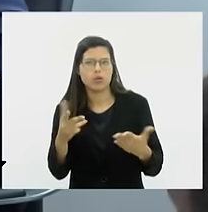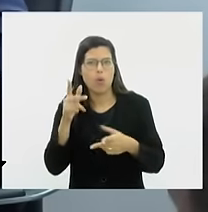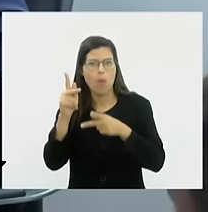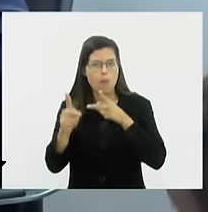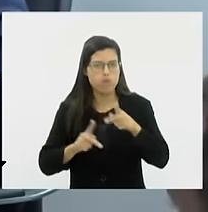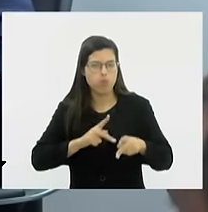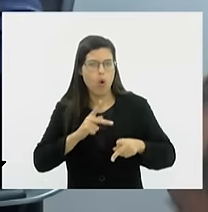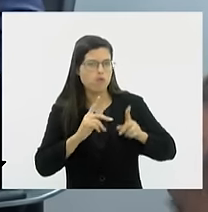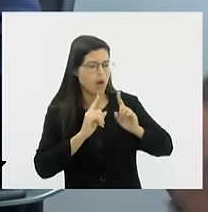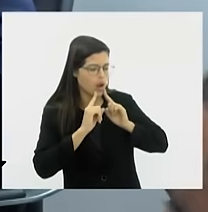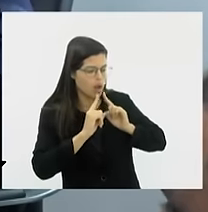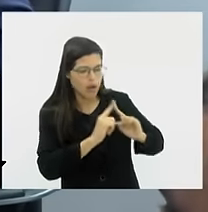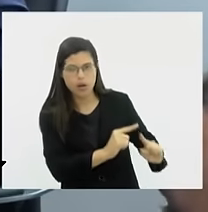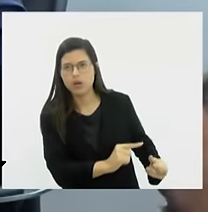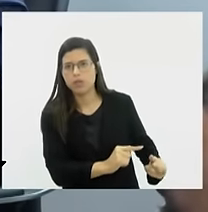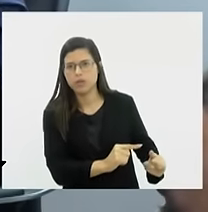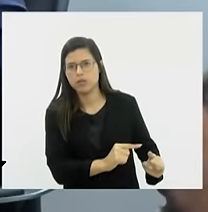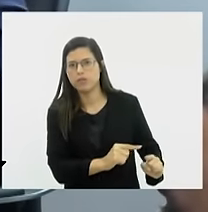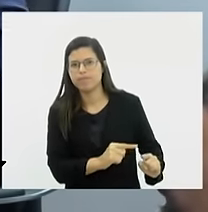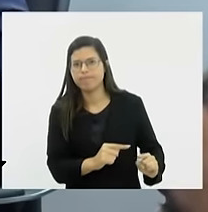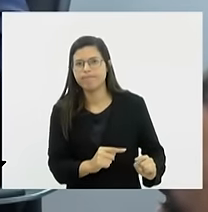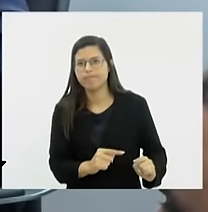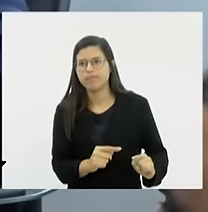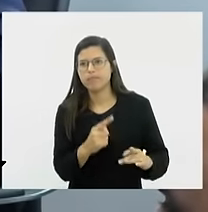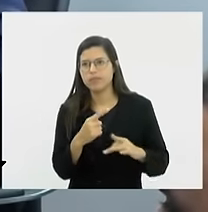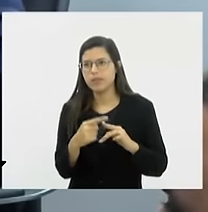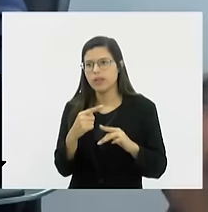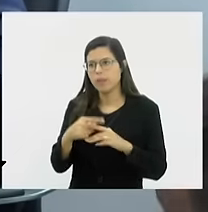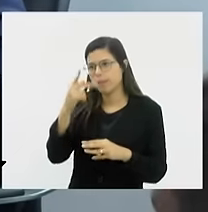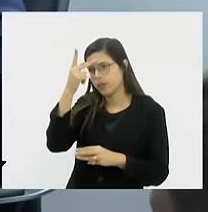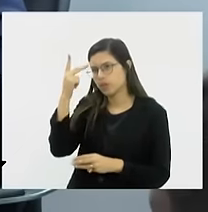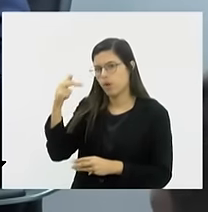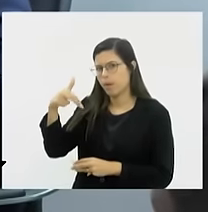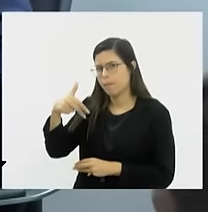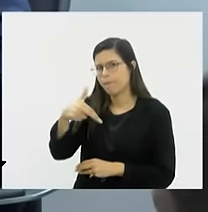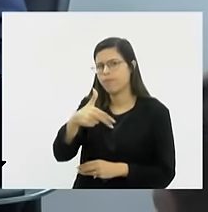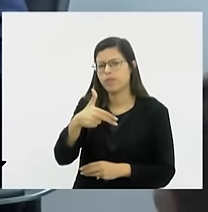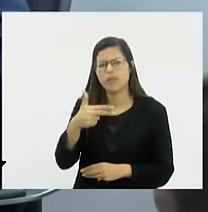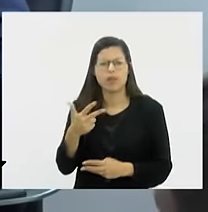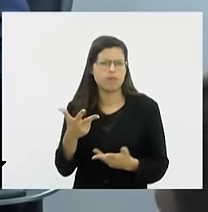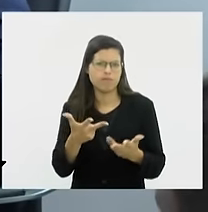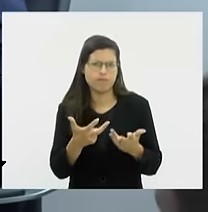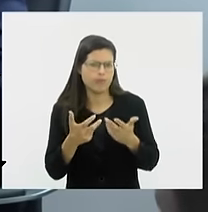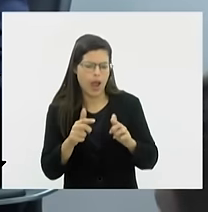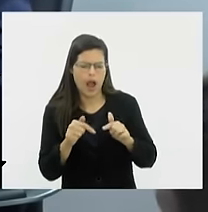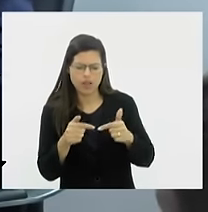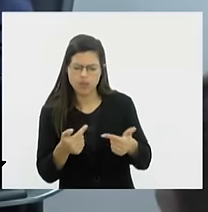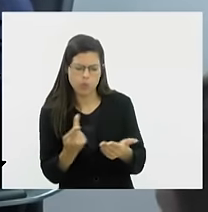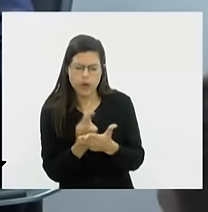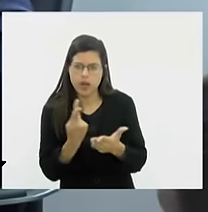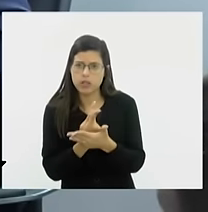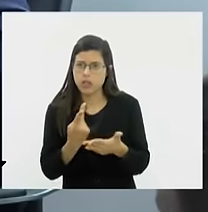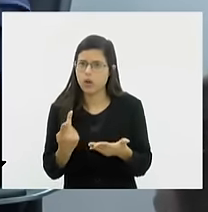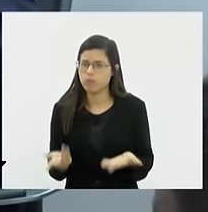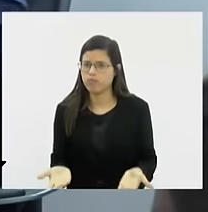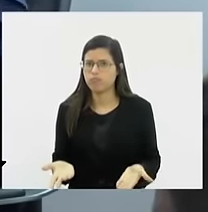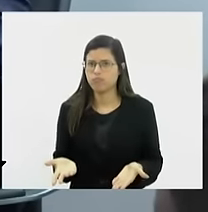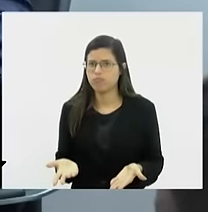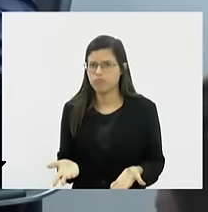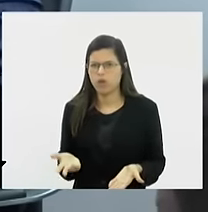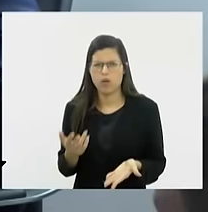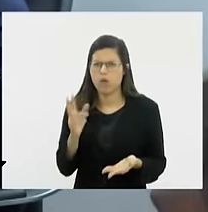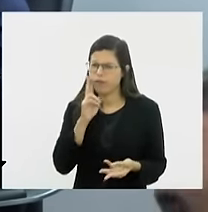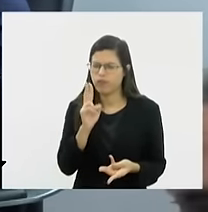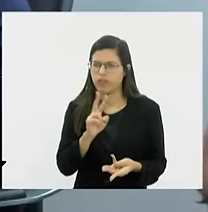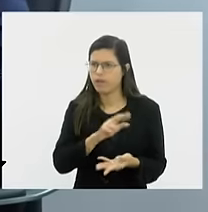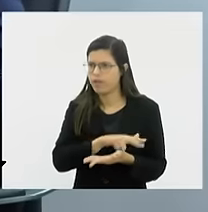população, porque aquele que passa e vê uma covardia acontecendo, como a gente viu várias, e aqui a gente não defende legalidade, não, se está